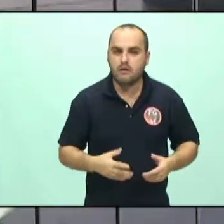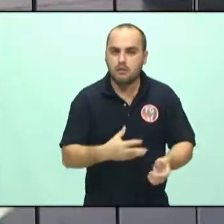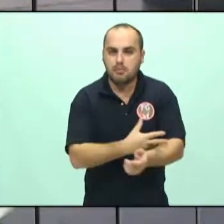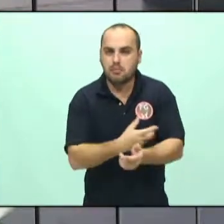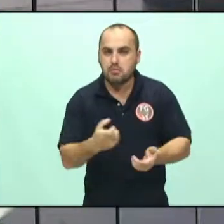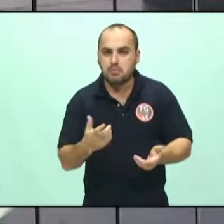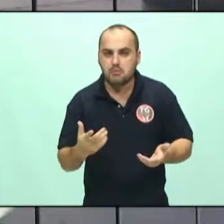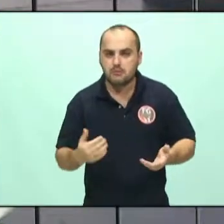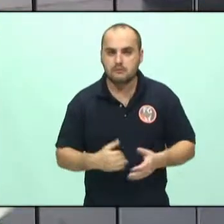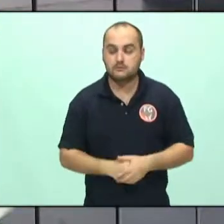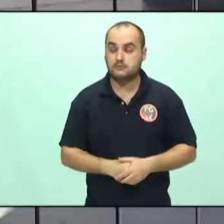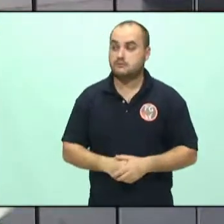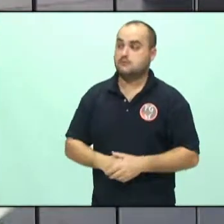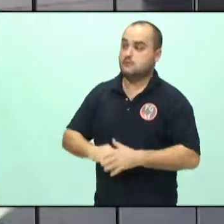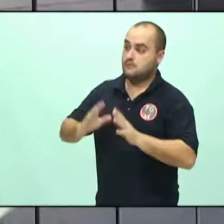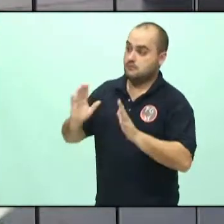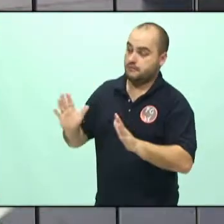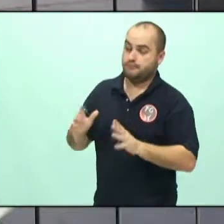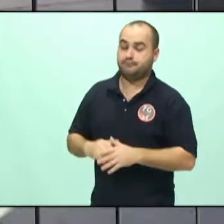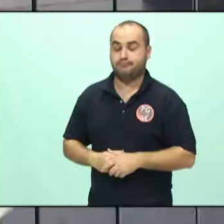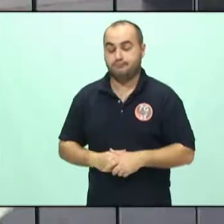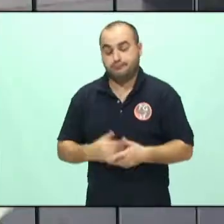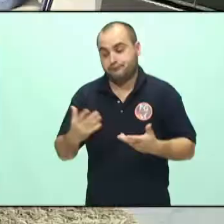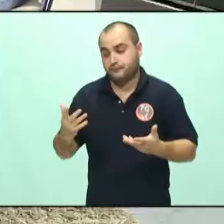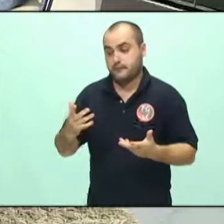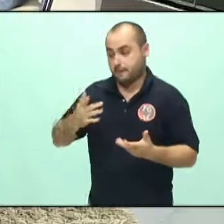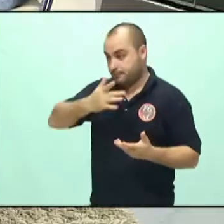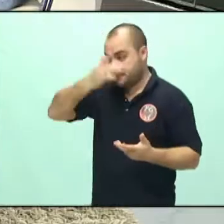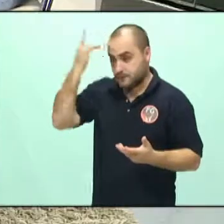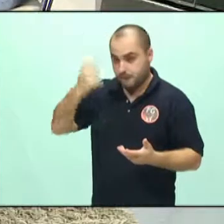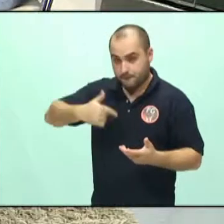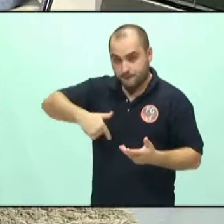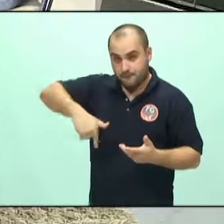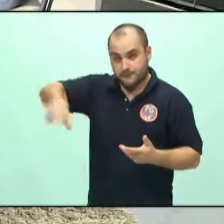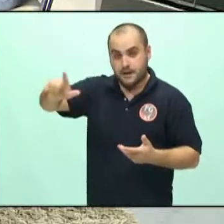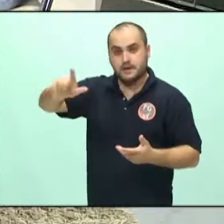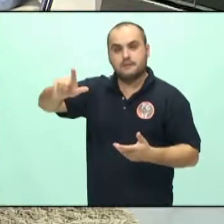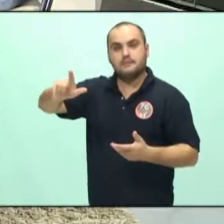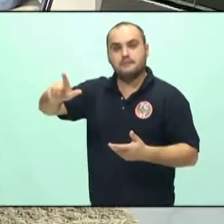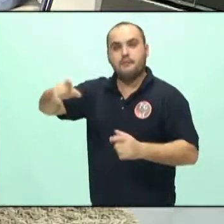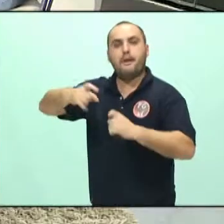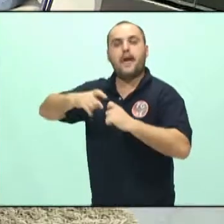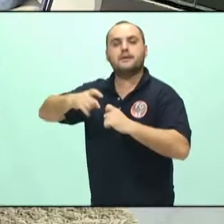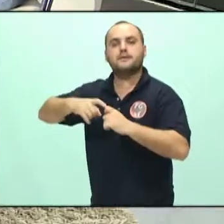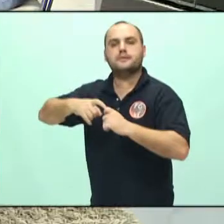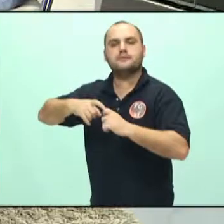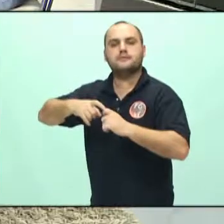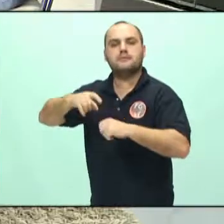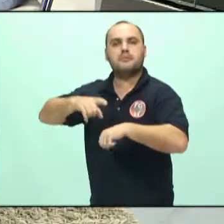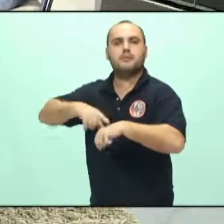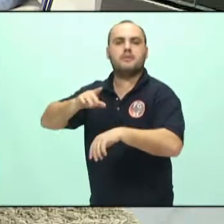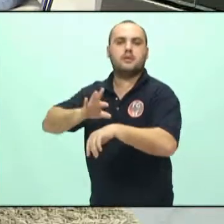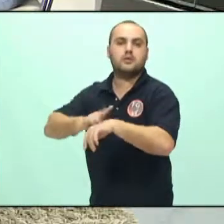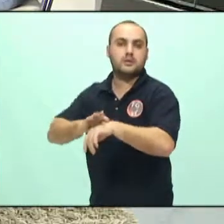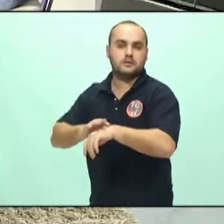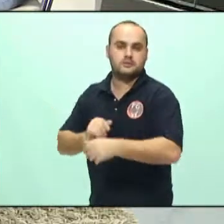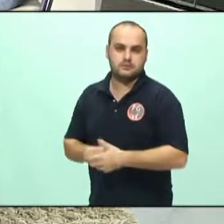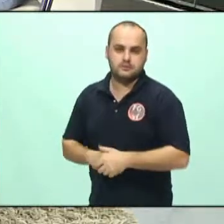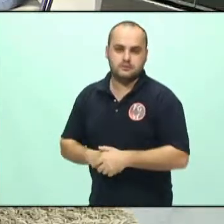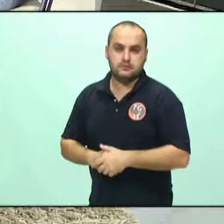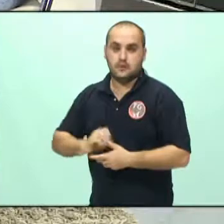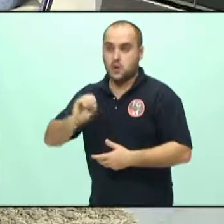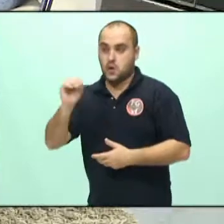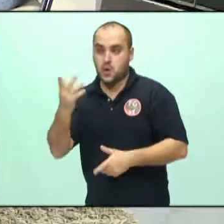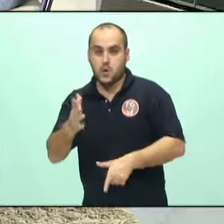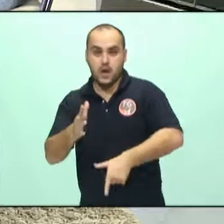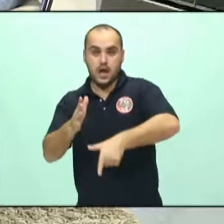o cidadão, se não vai no médico por bem, ele vai por mal. Aí vai quando está doente. Aí vai por mal, ou você vai antes, ou você vai quando